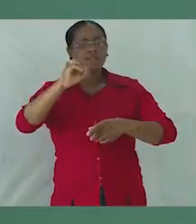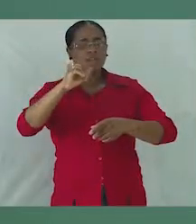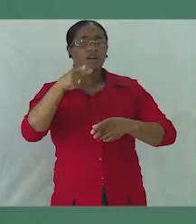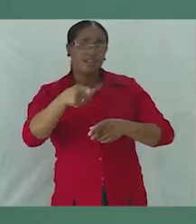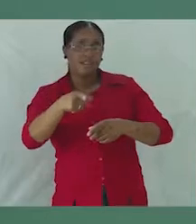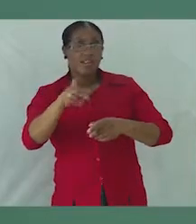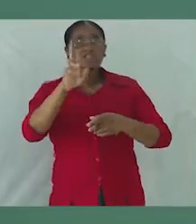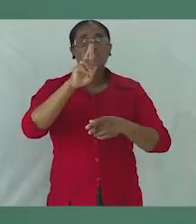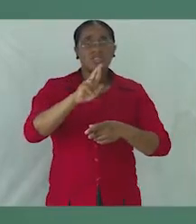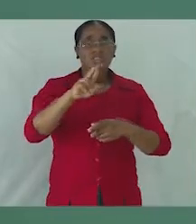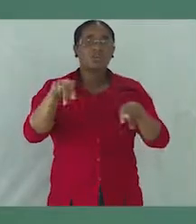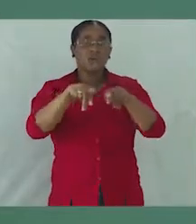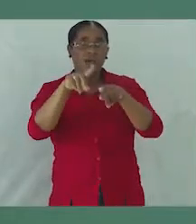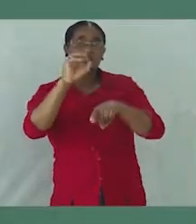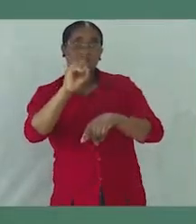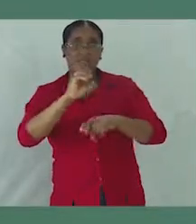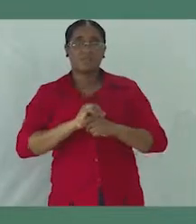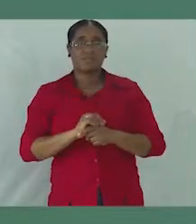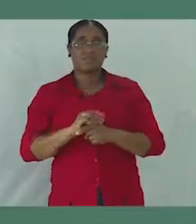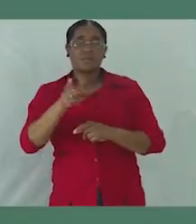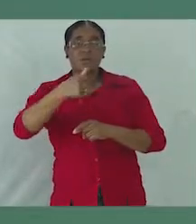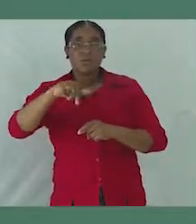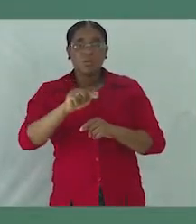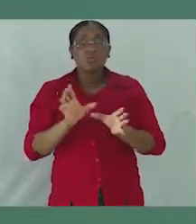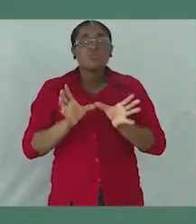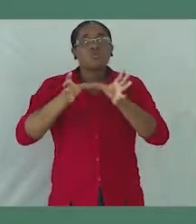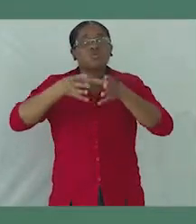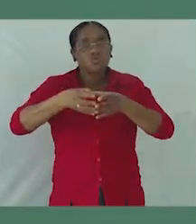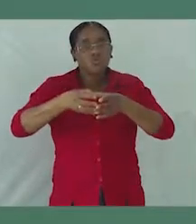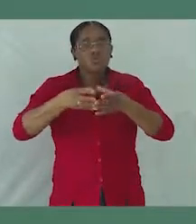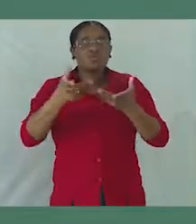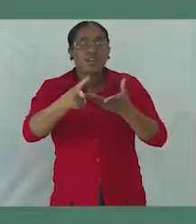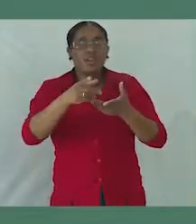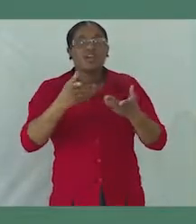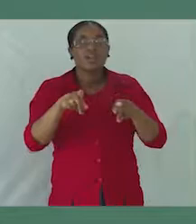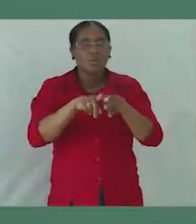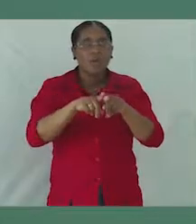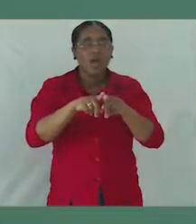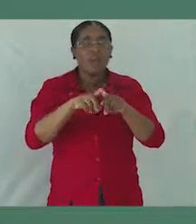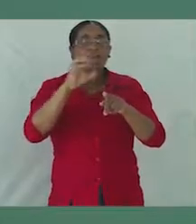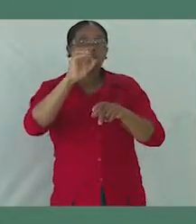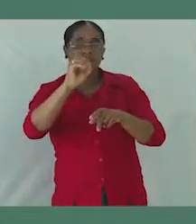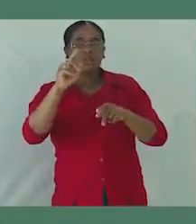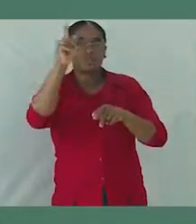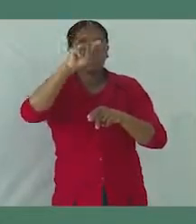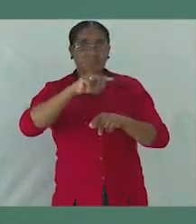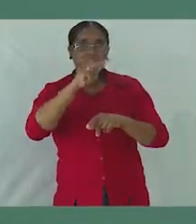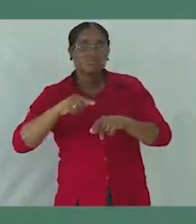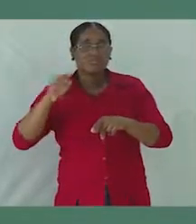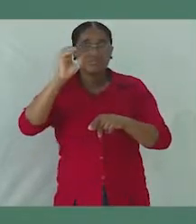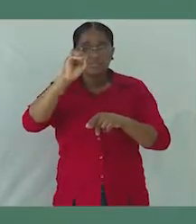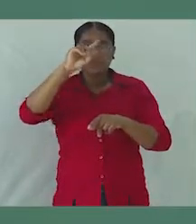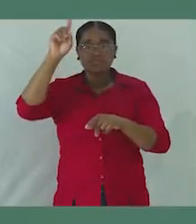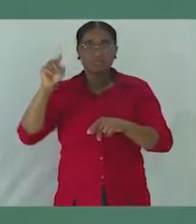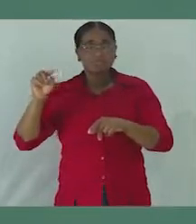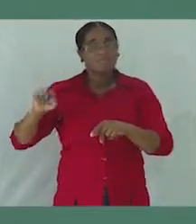aqui, x é igual a 0. E o nosso conjunto de solução é 0. Mais um pequeno exemplo, só